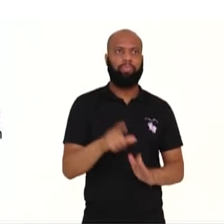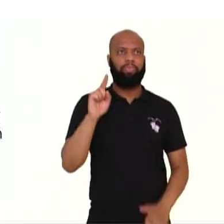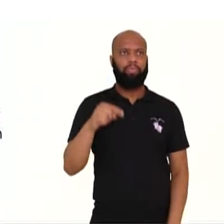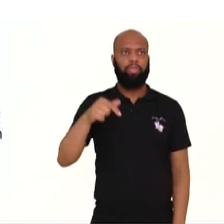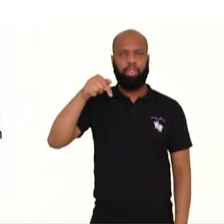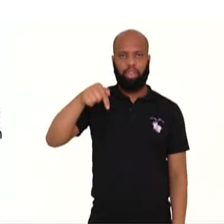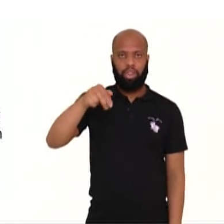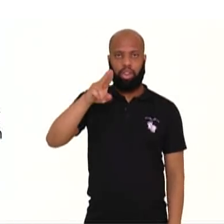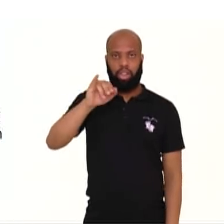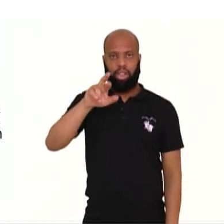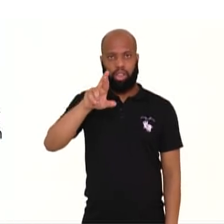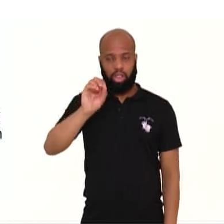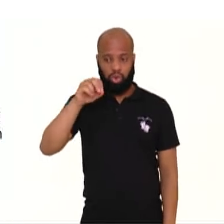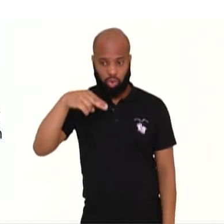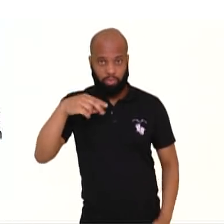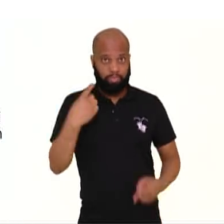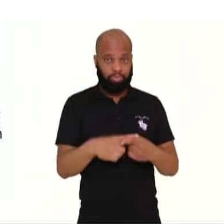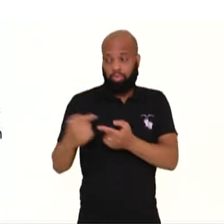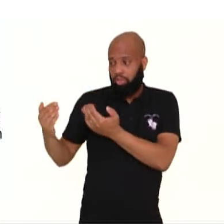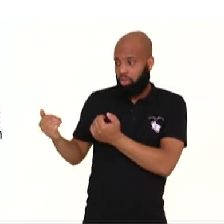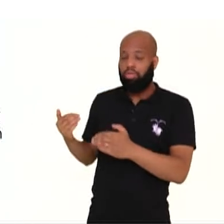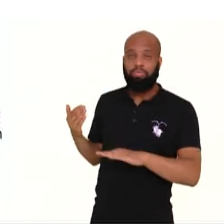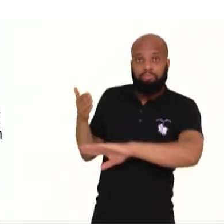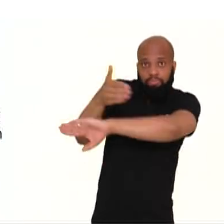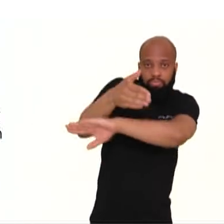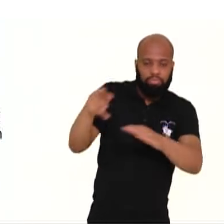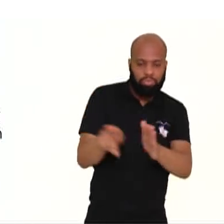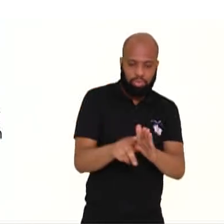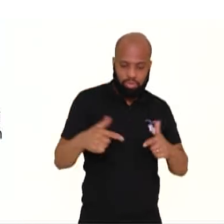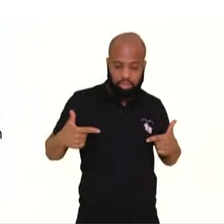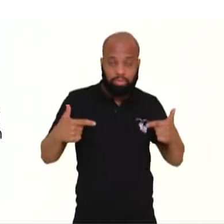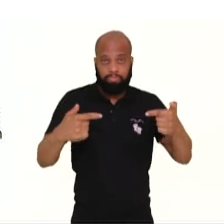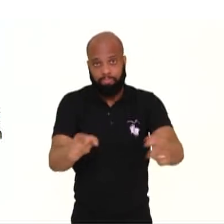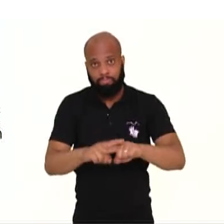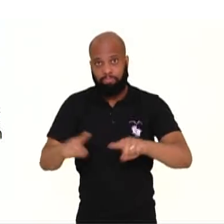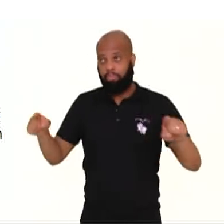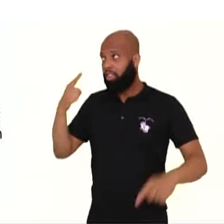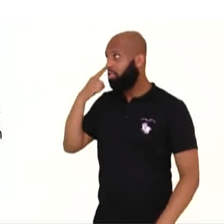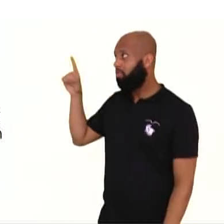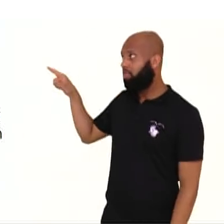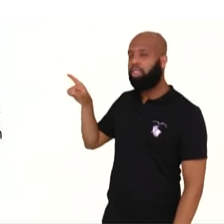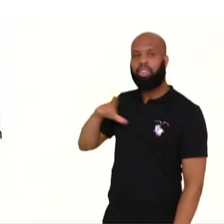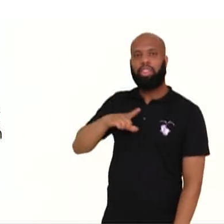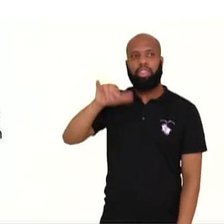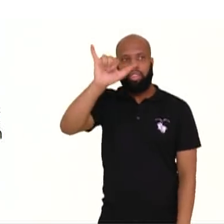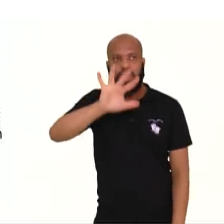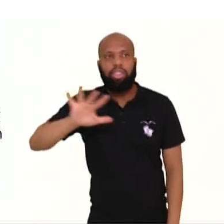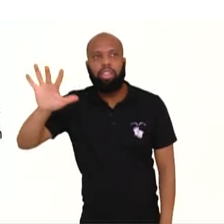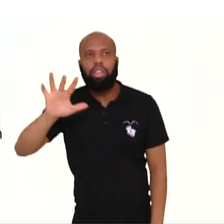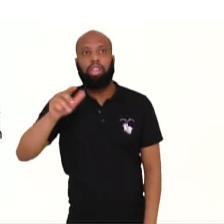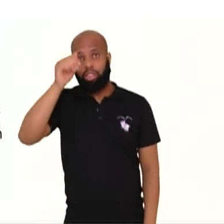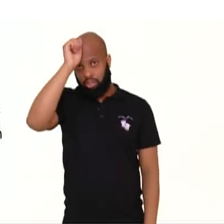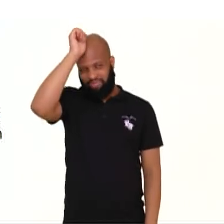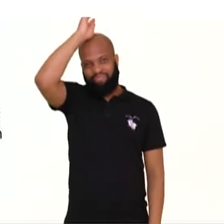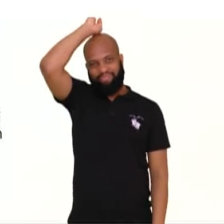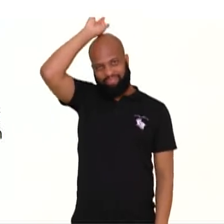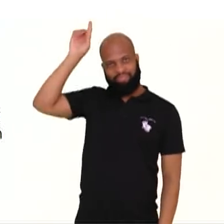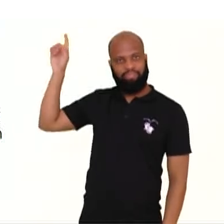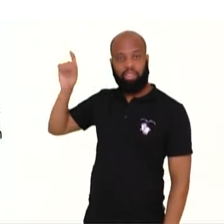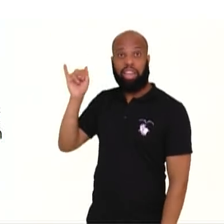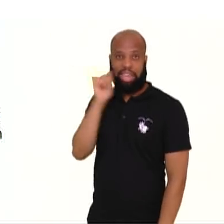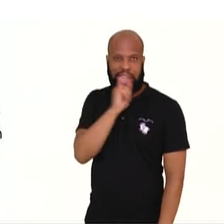torna jovem, e logo vai para a guerra. Mas antes disso, veja, nessa imagem de um afresco romano lá em Herculano, na